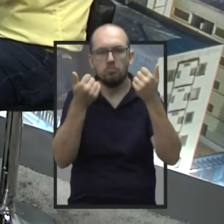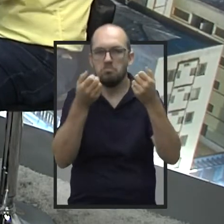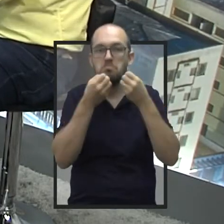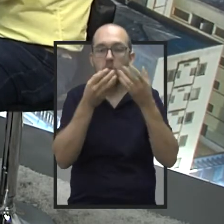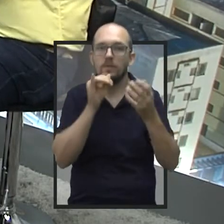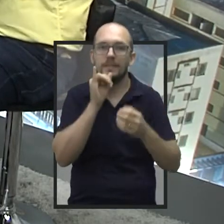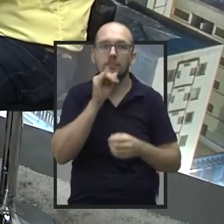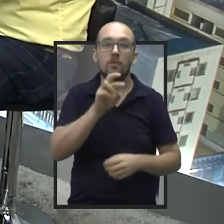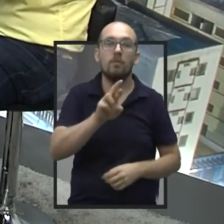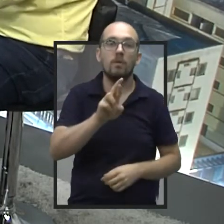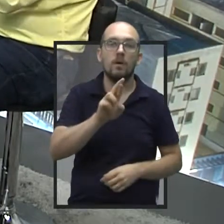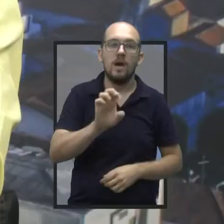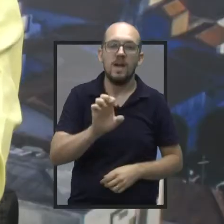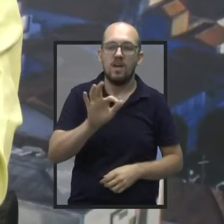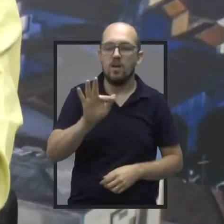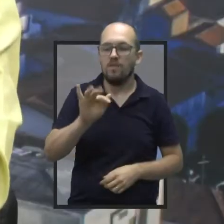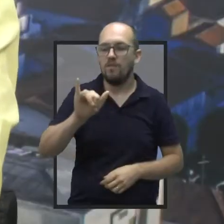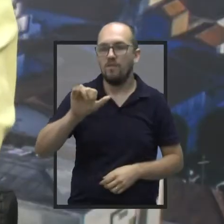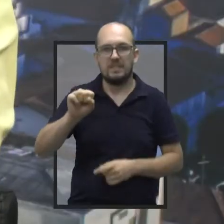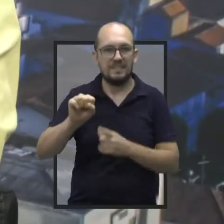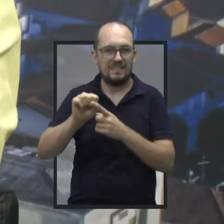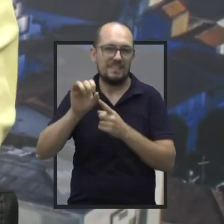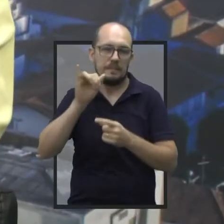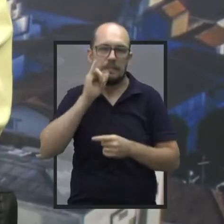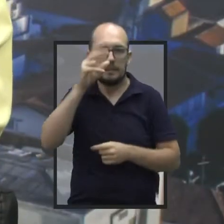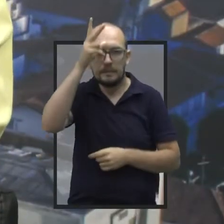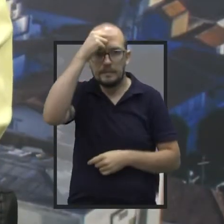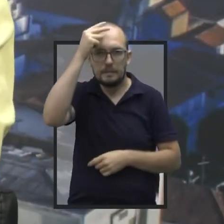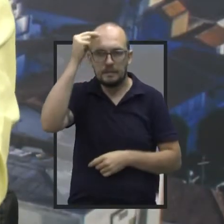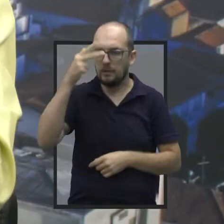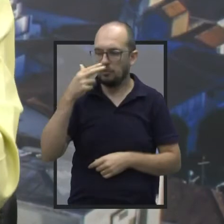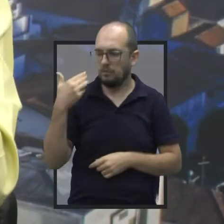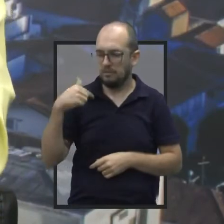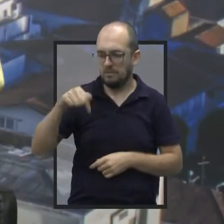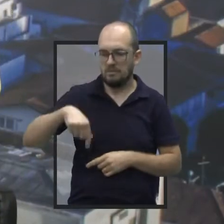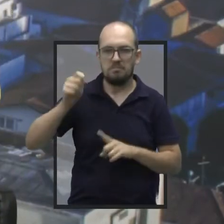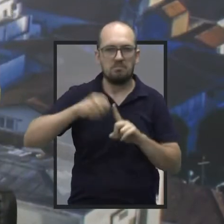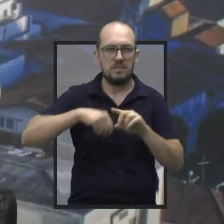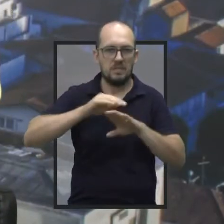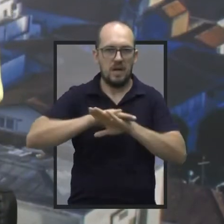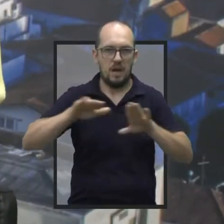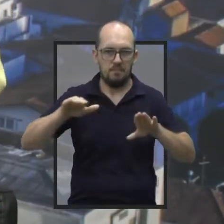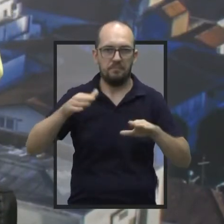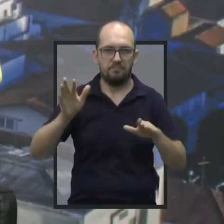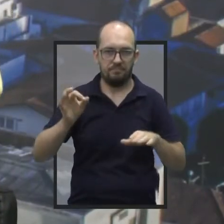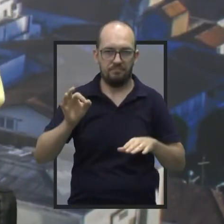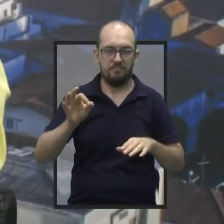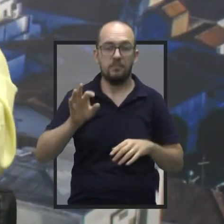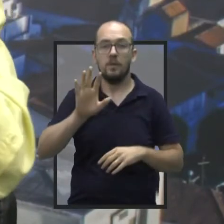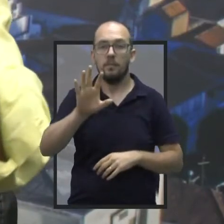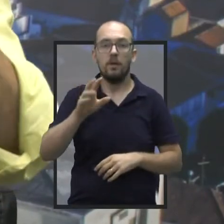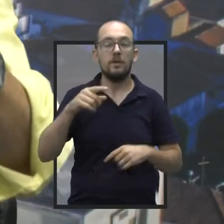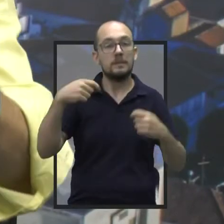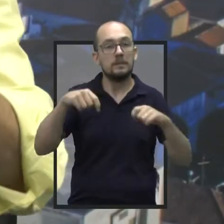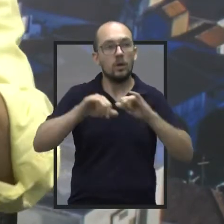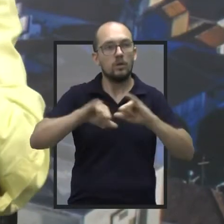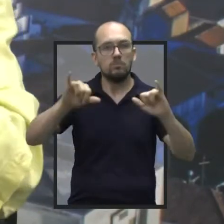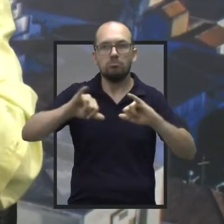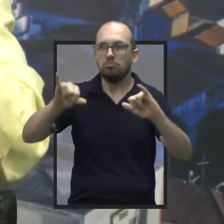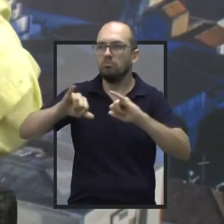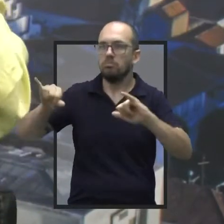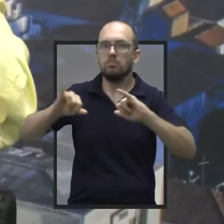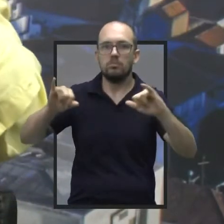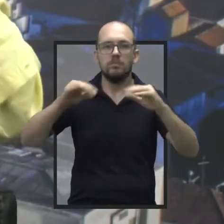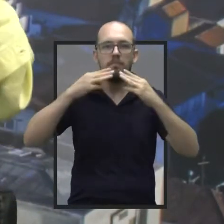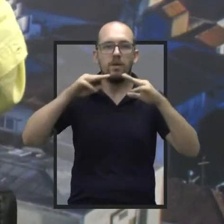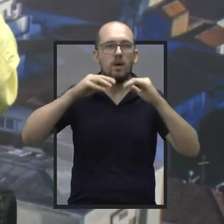refis. Está vendo o refis agora da prefeitura, parece que está acabando agora, é esse mês que acaba. É justo que haja uma propaganda, por quê? Porque isso